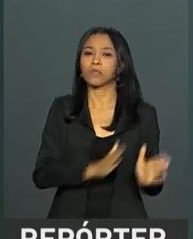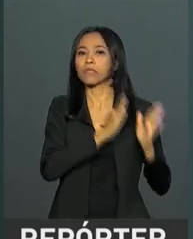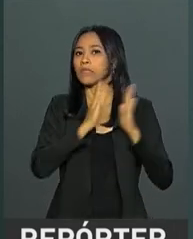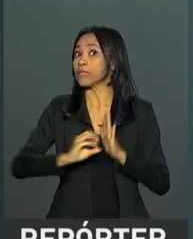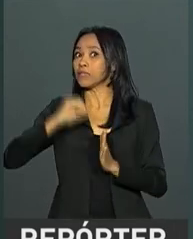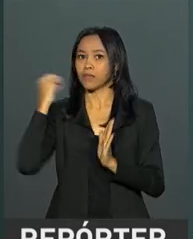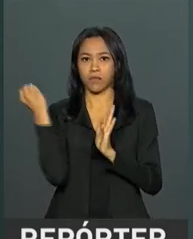redação